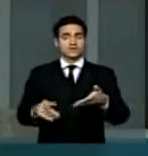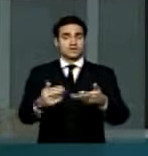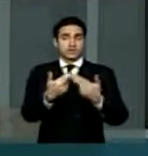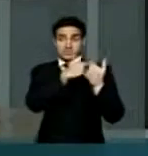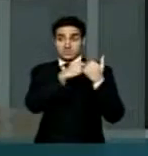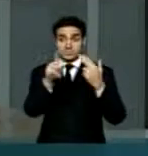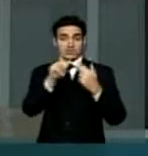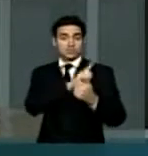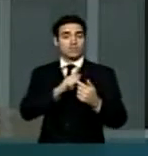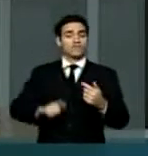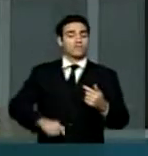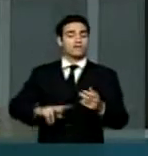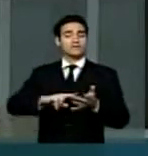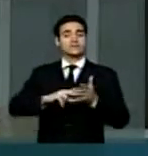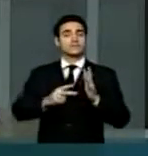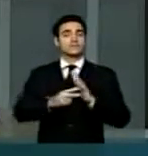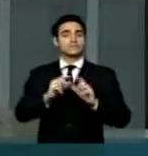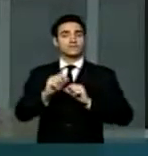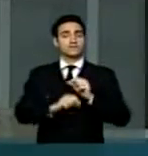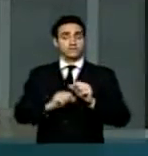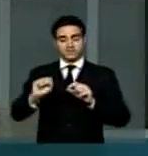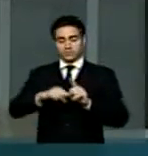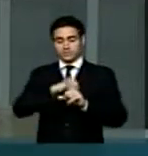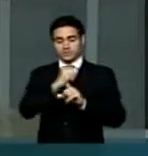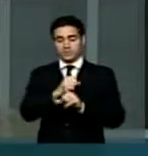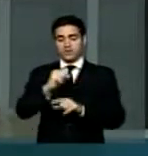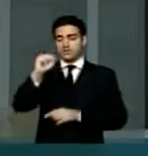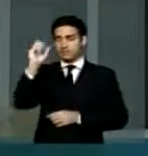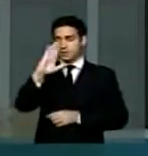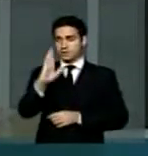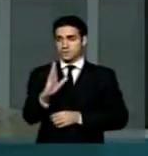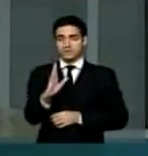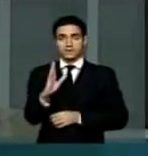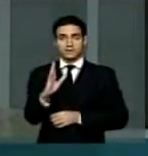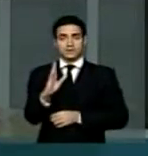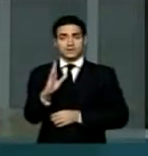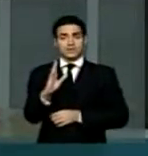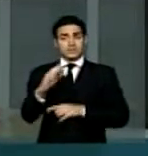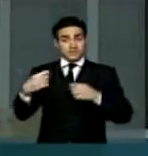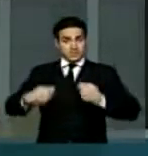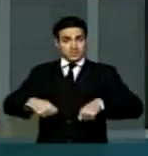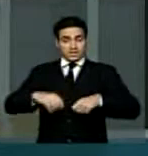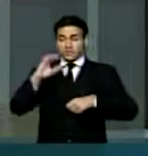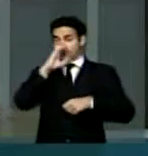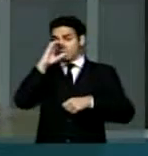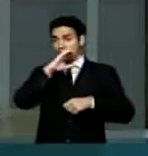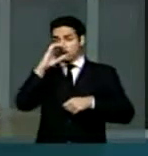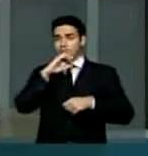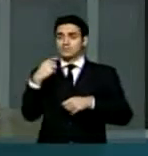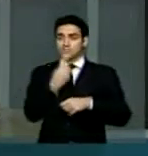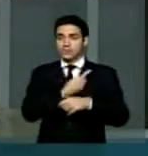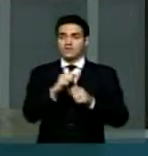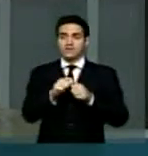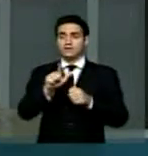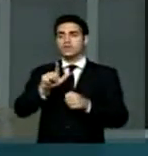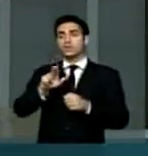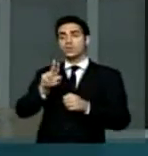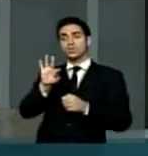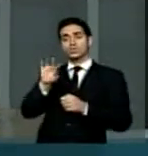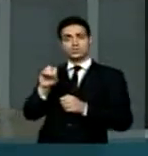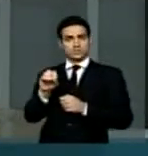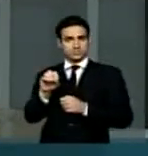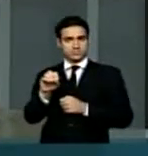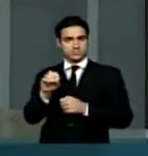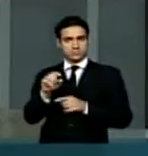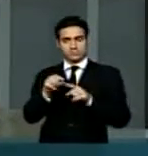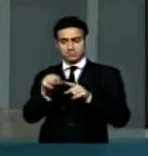governo significa, e para a sociedade brasileira, significa a necessidade de fazermos os lutos